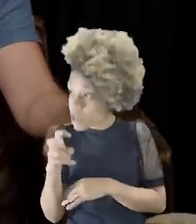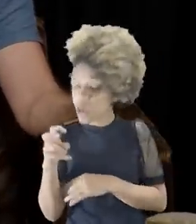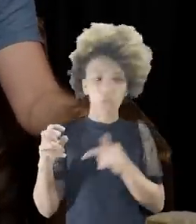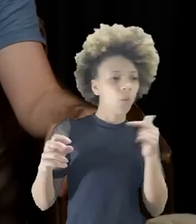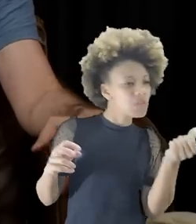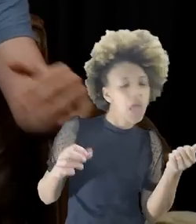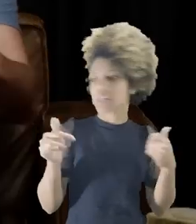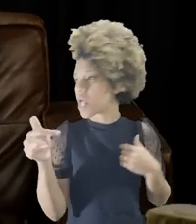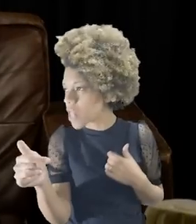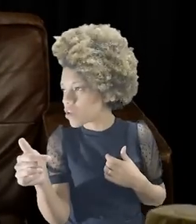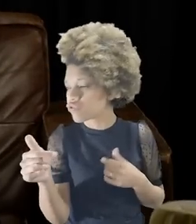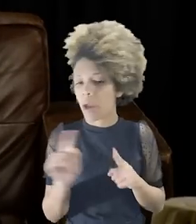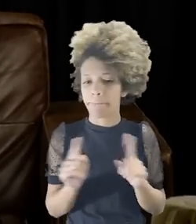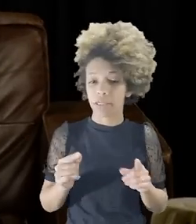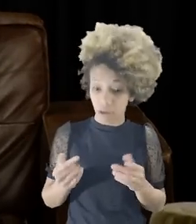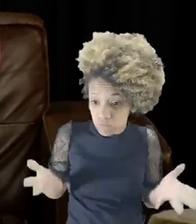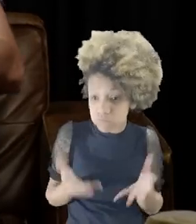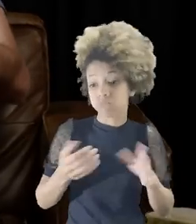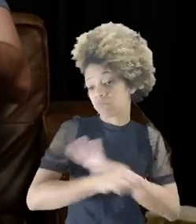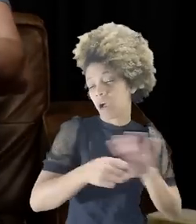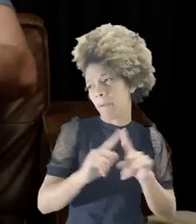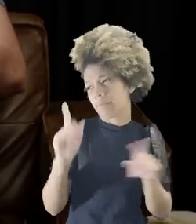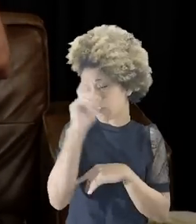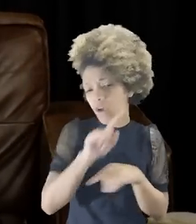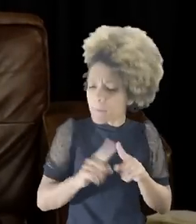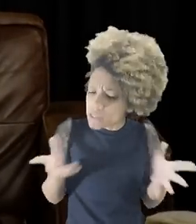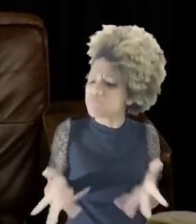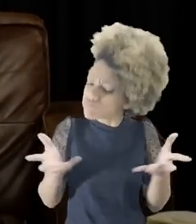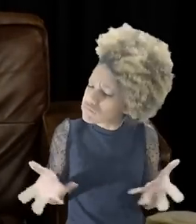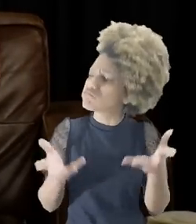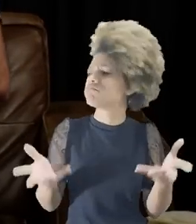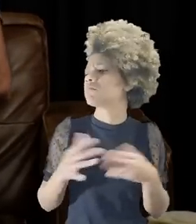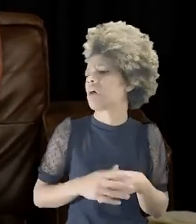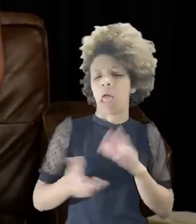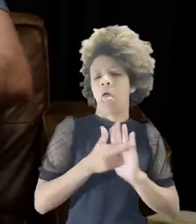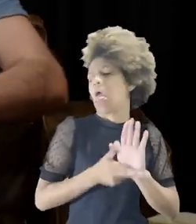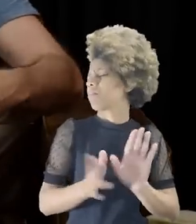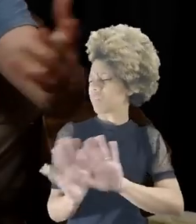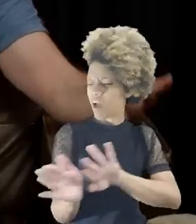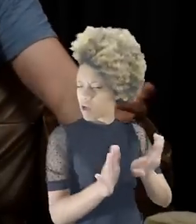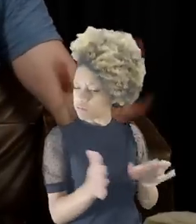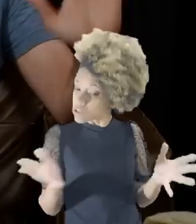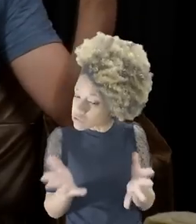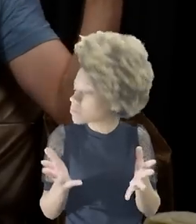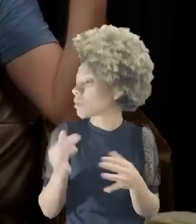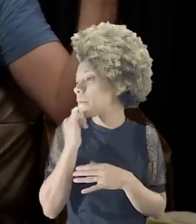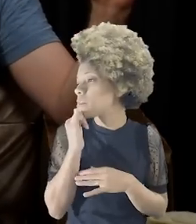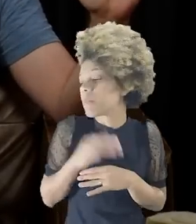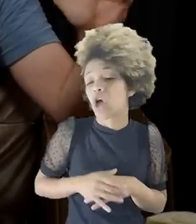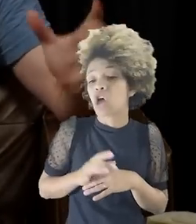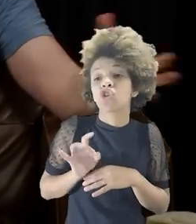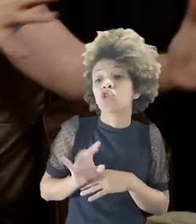anos de idade vou colocar eles para jogar basquete é difícil mas estimula tipo você não põe muita regra sabe você pode colocar uma regra só